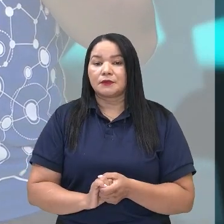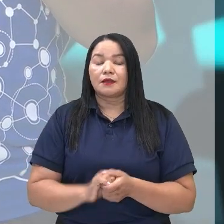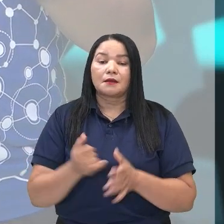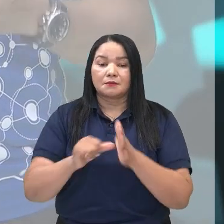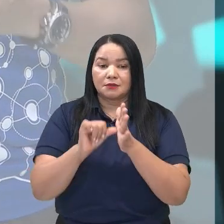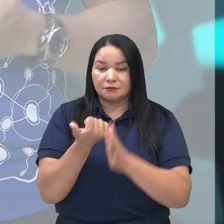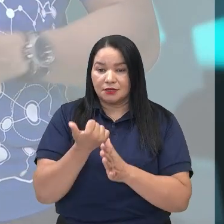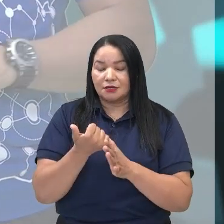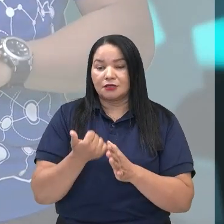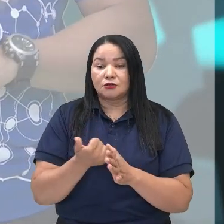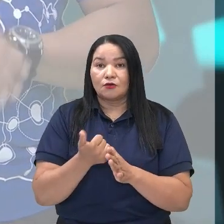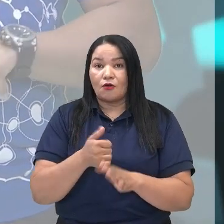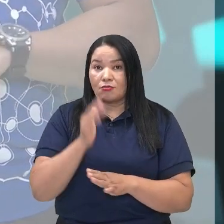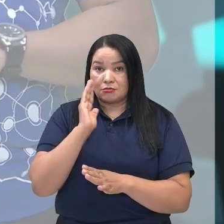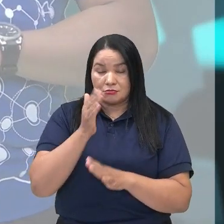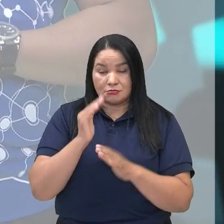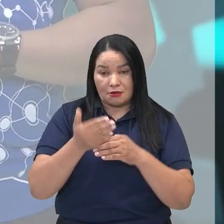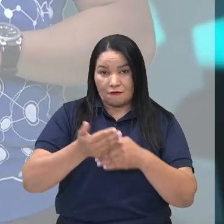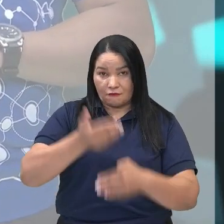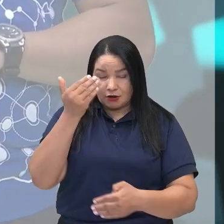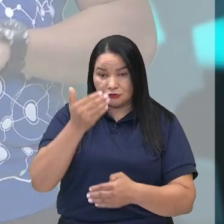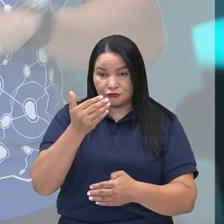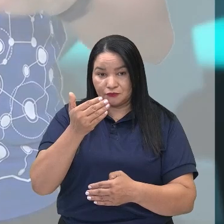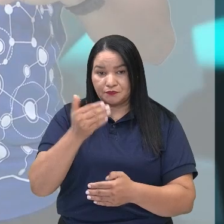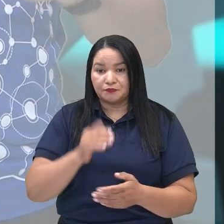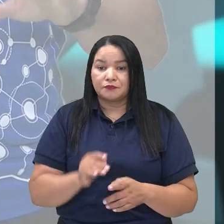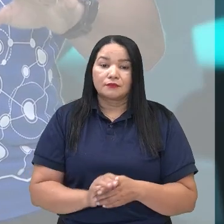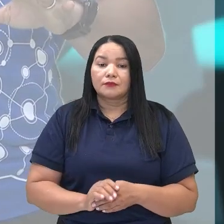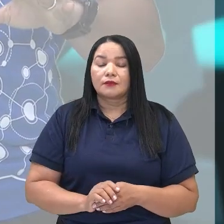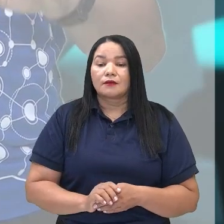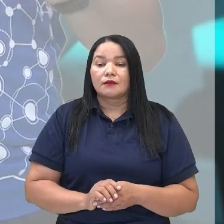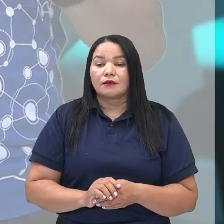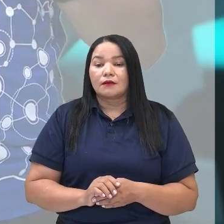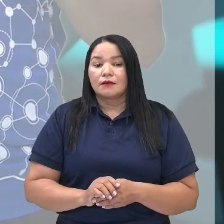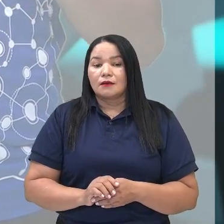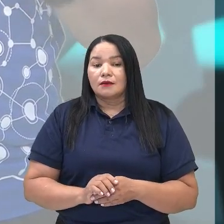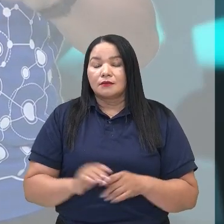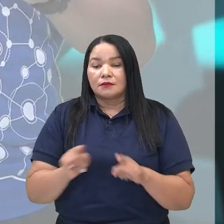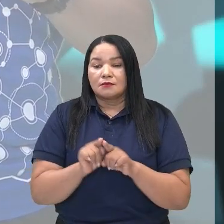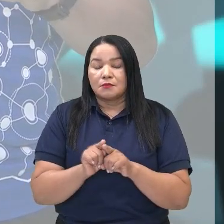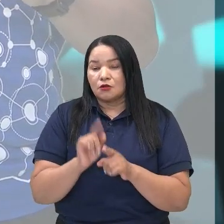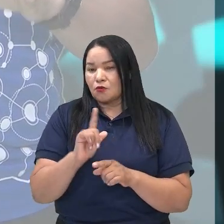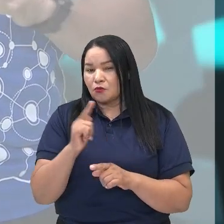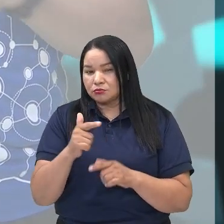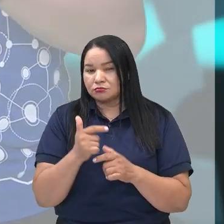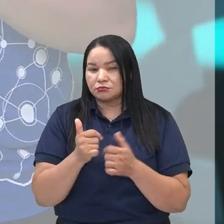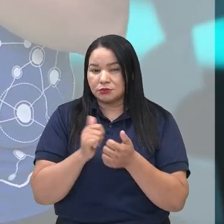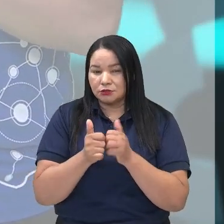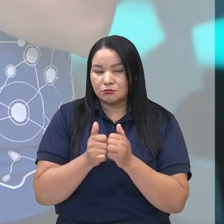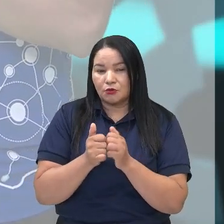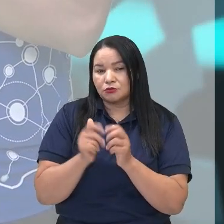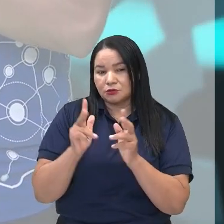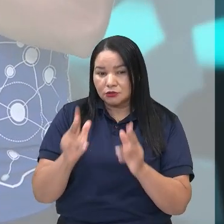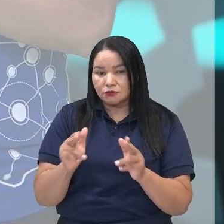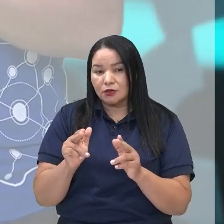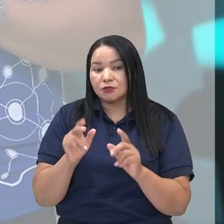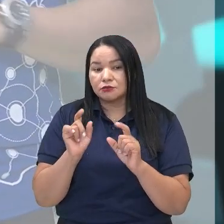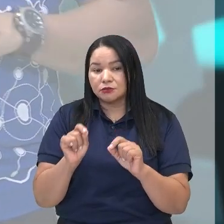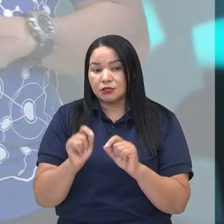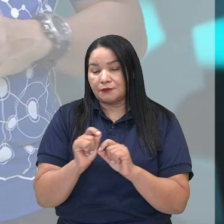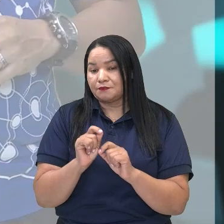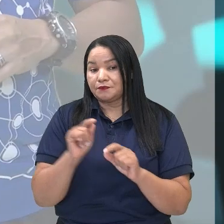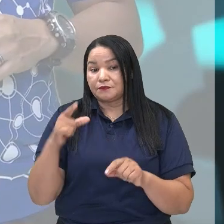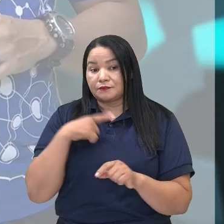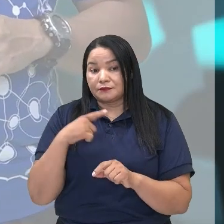na parede frontal antes de ser devolvida. Como muitos esportes, a gente vai ter também dentro dessas regras as